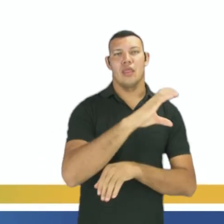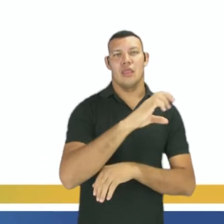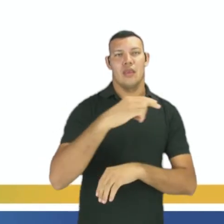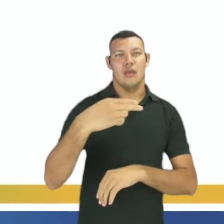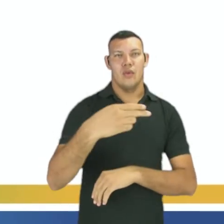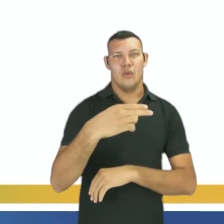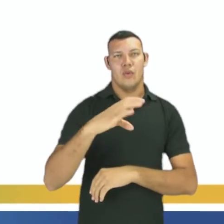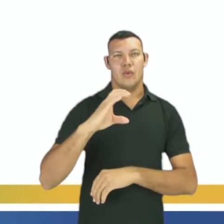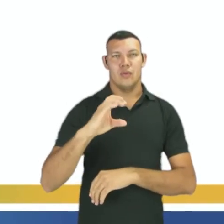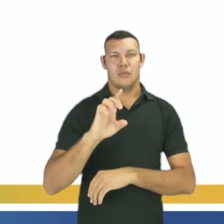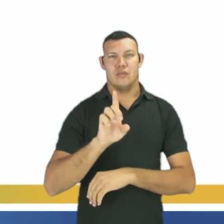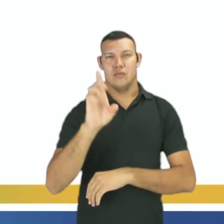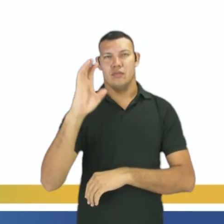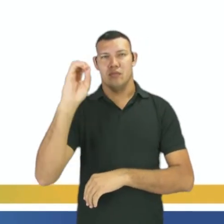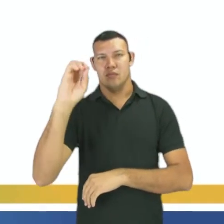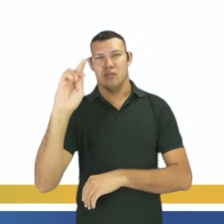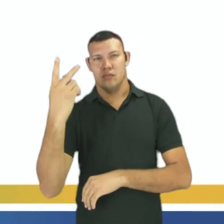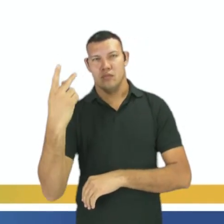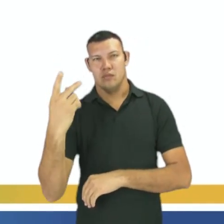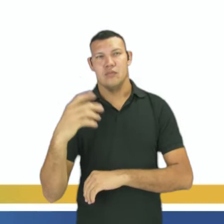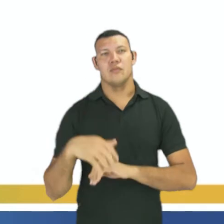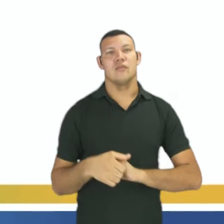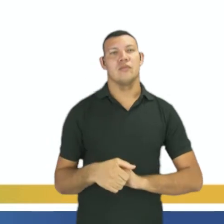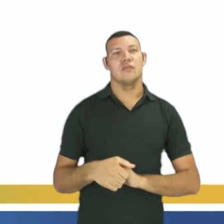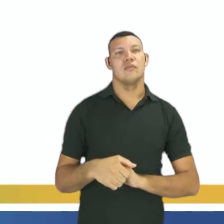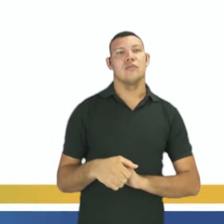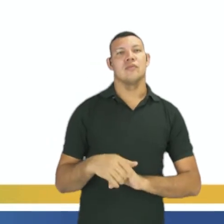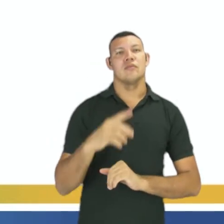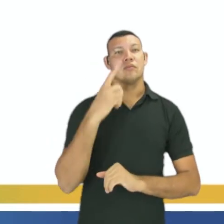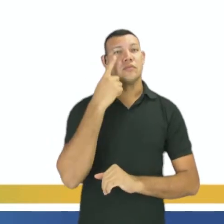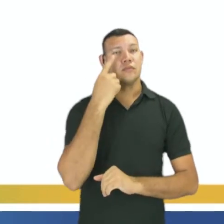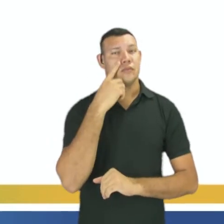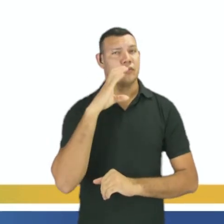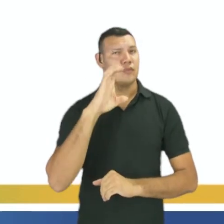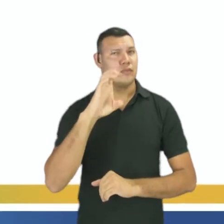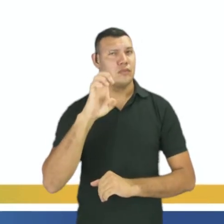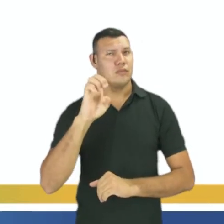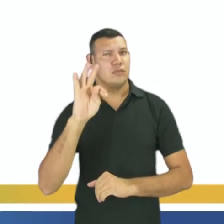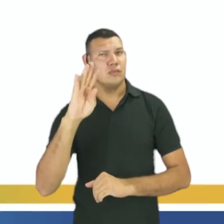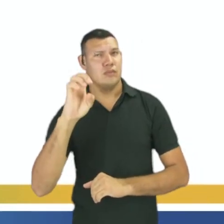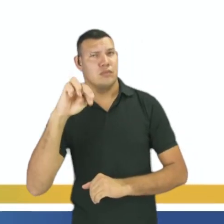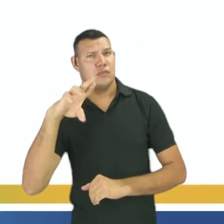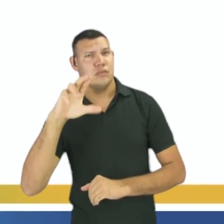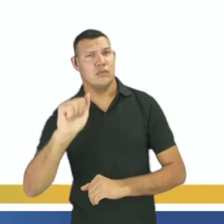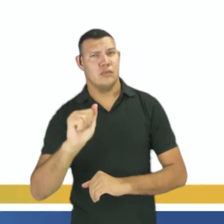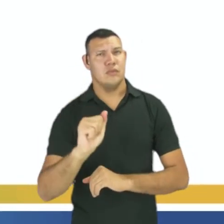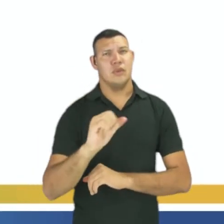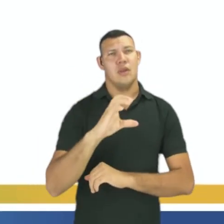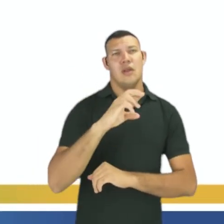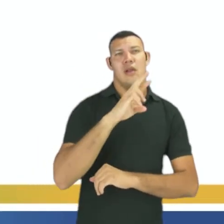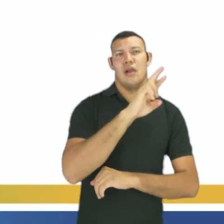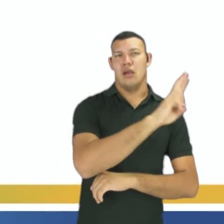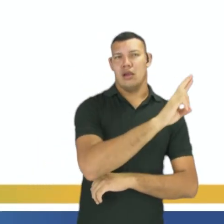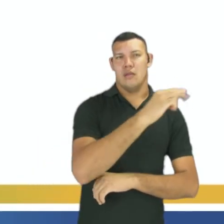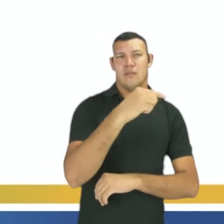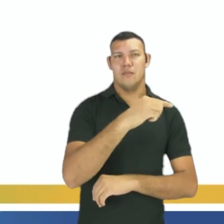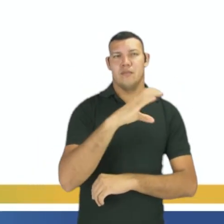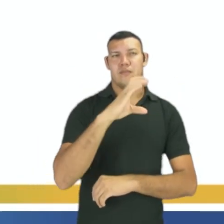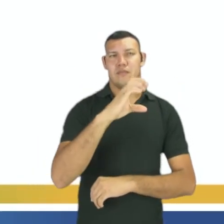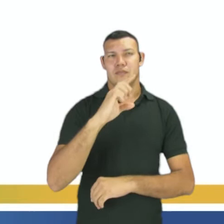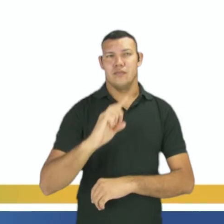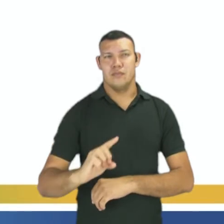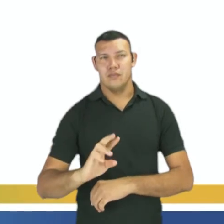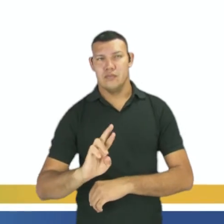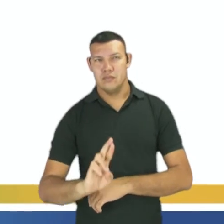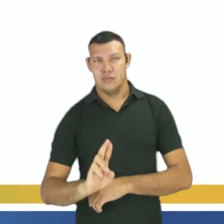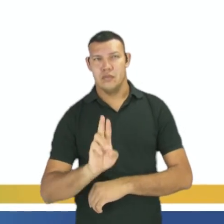carbonila. E o aldeído também, que ele parece um pouco com ácido carboxílico, a diferença é que só tem um oxigênio. E também